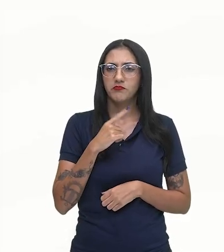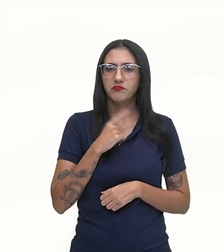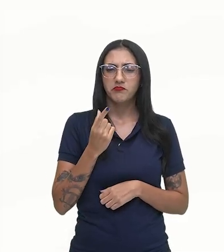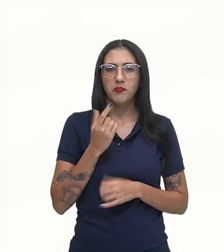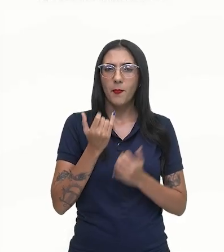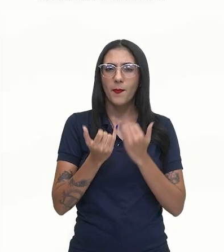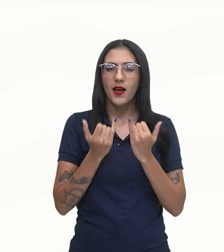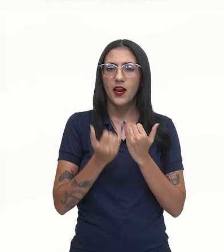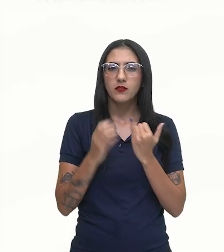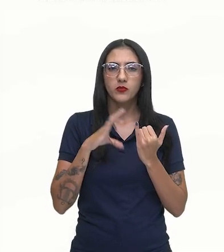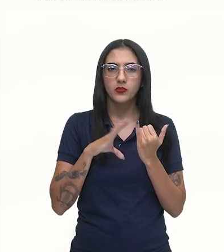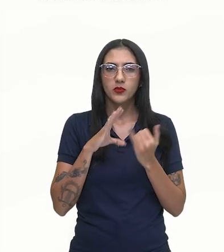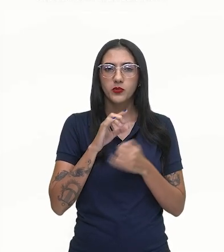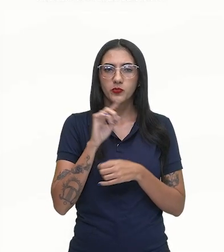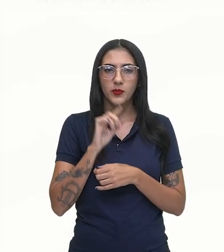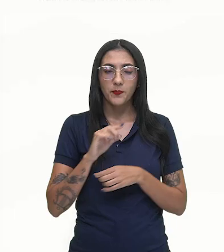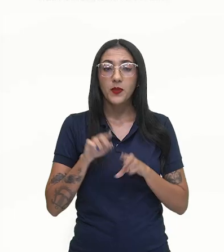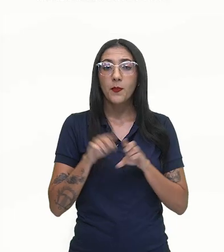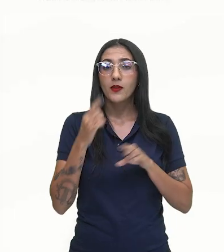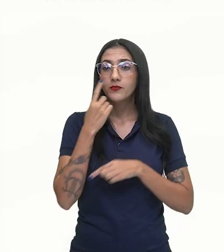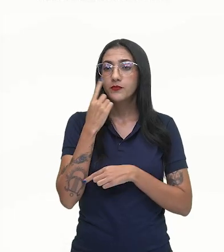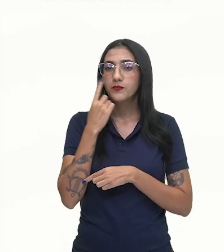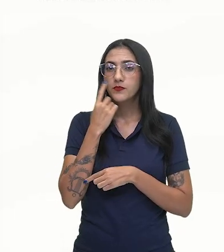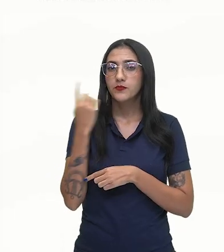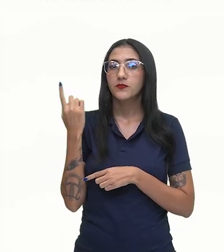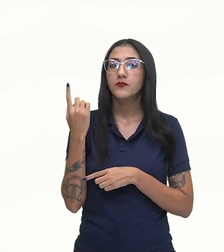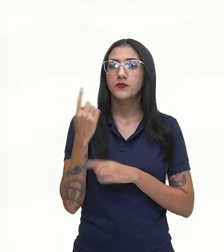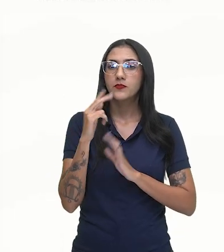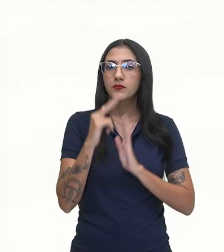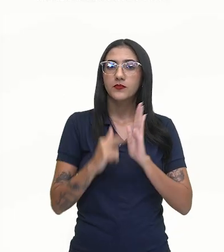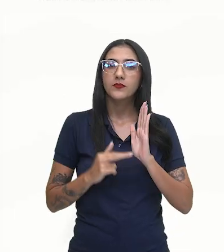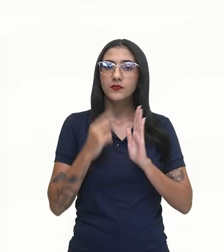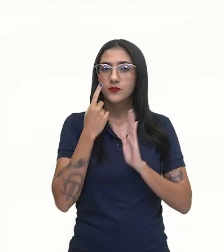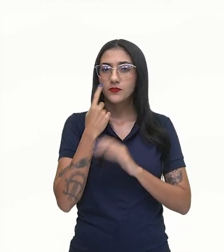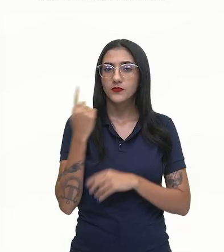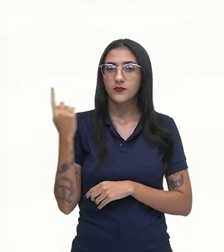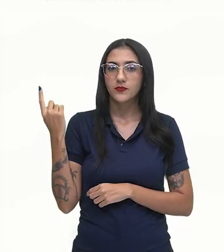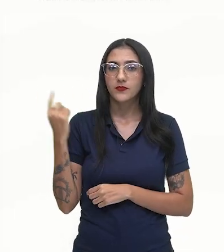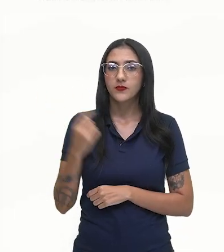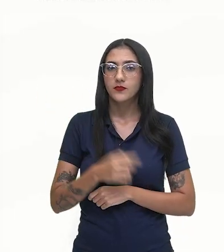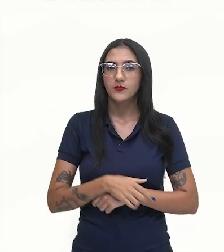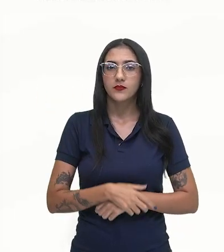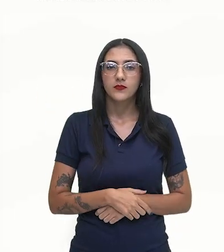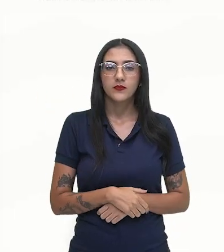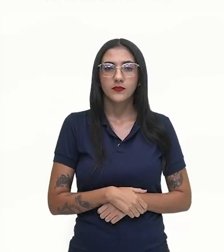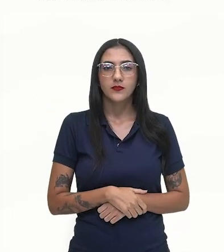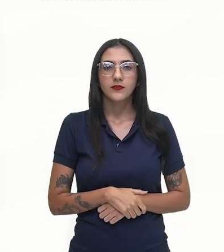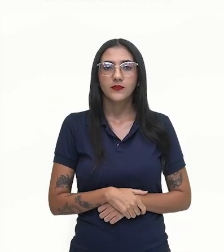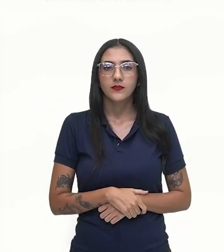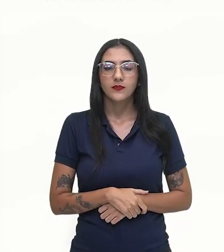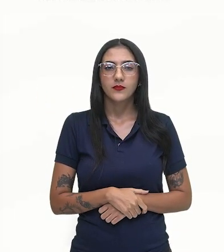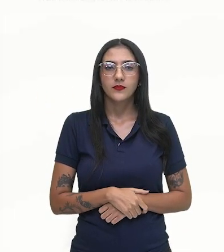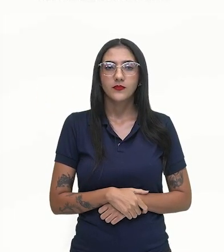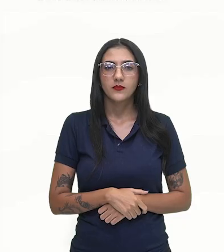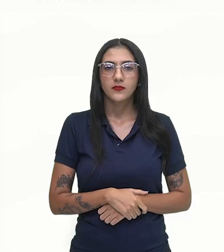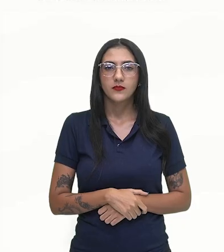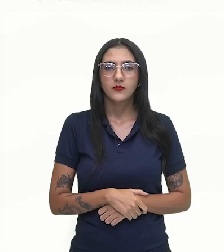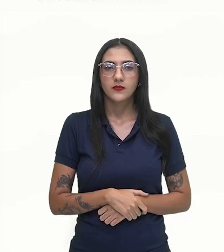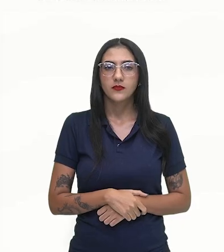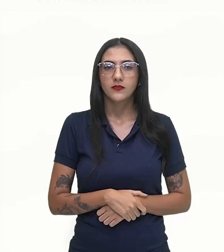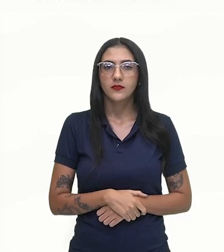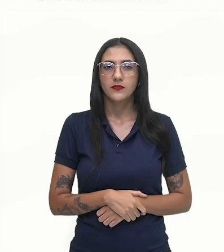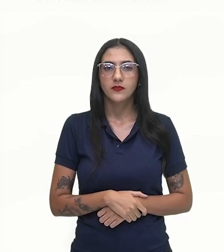falasse um Z no final. Olha só o exemplo. The Sugarloaf Mountain is as high as